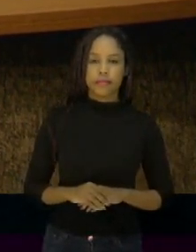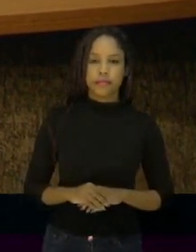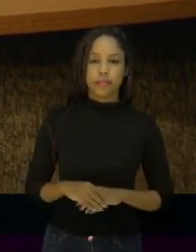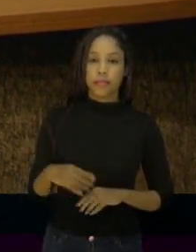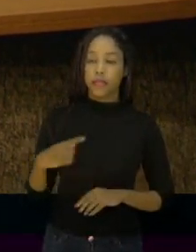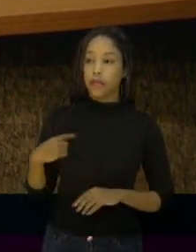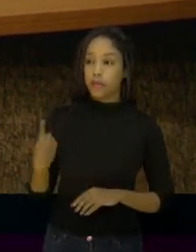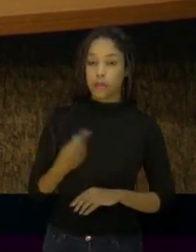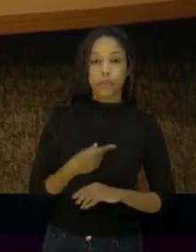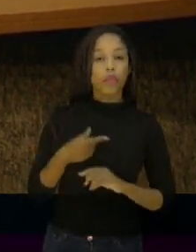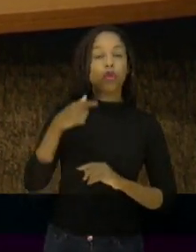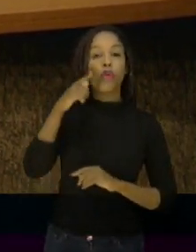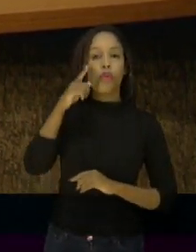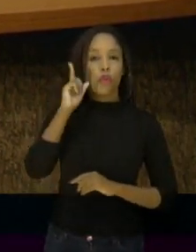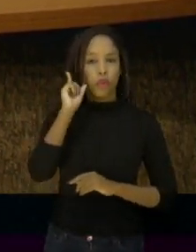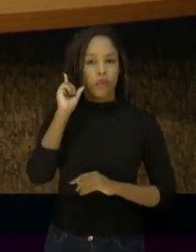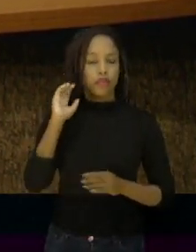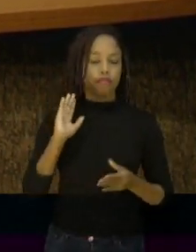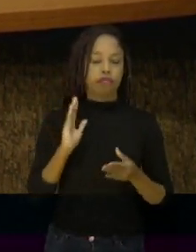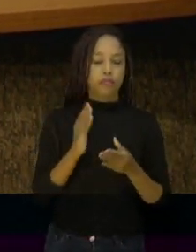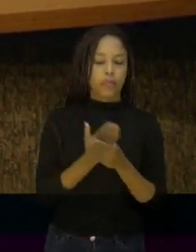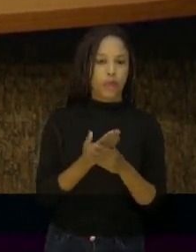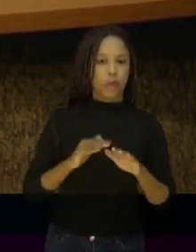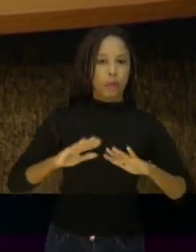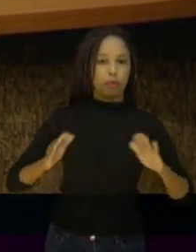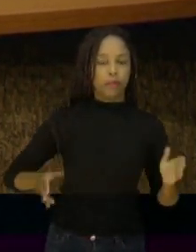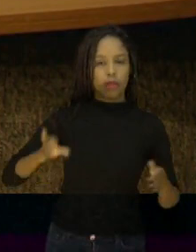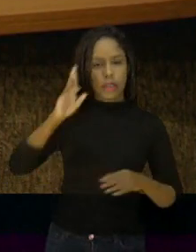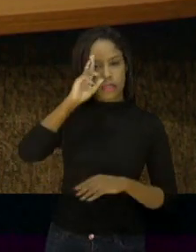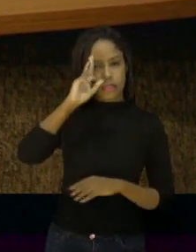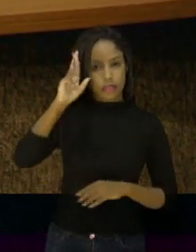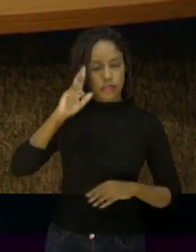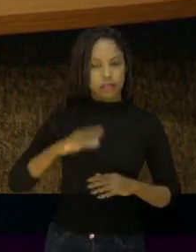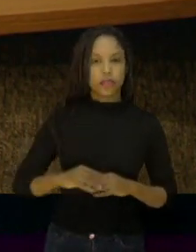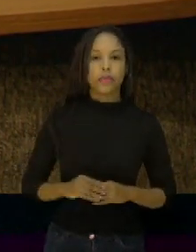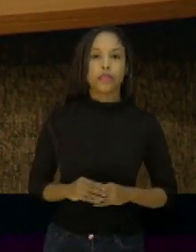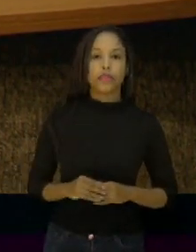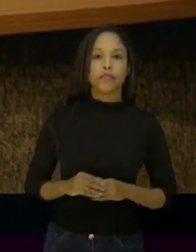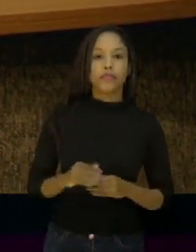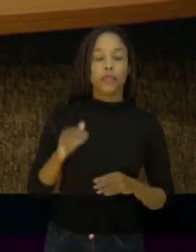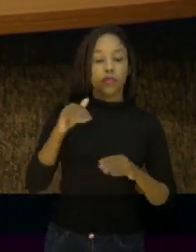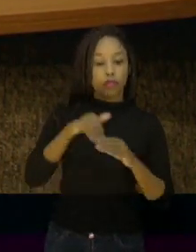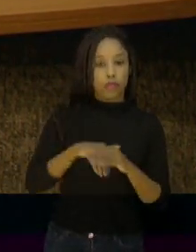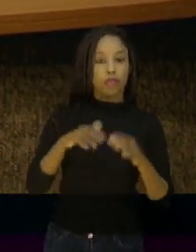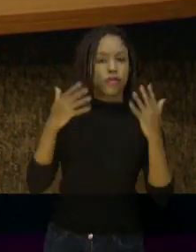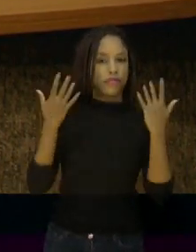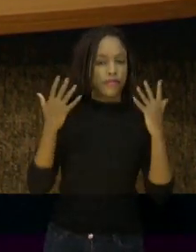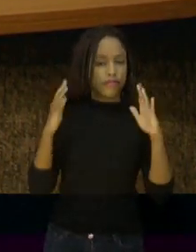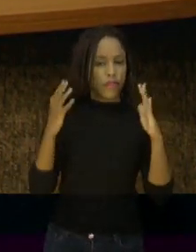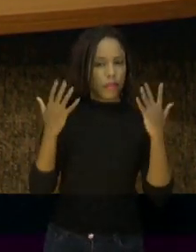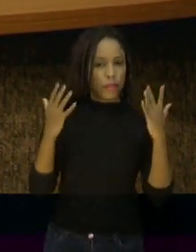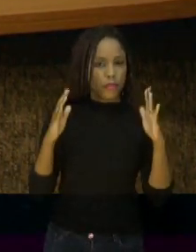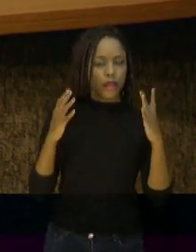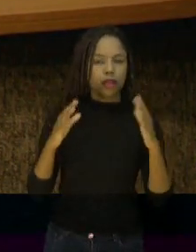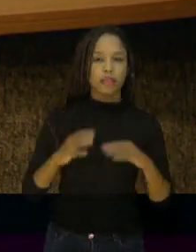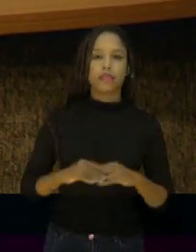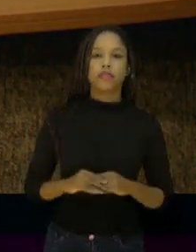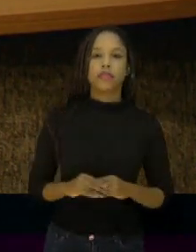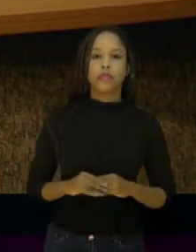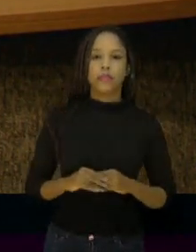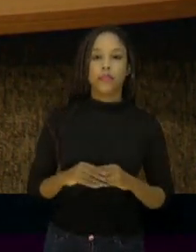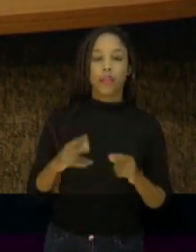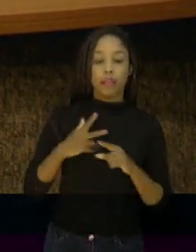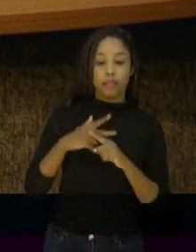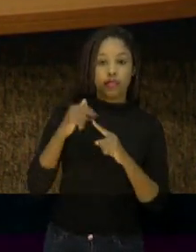nós ontem protocolamos na mesa diretora um voto de aplauso ao município da Vitória de